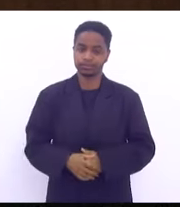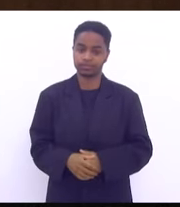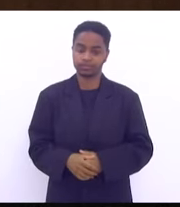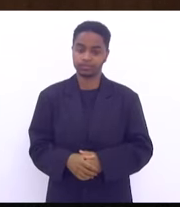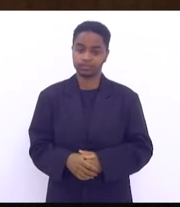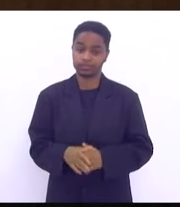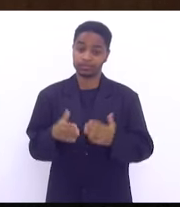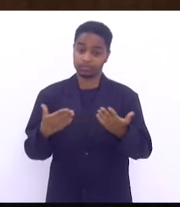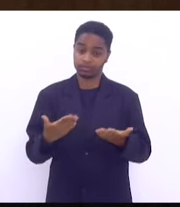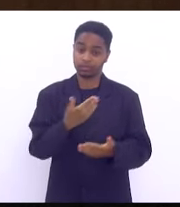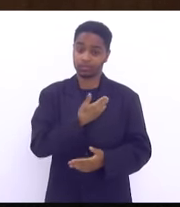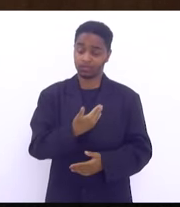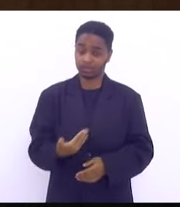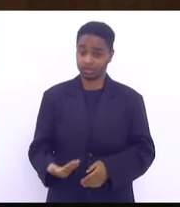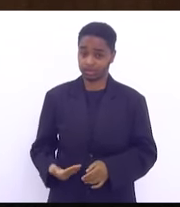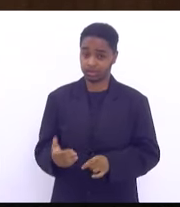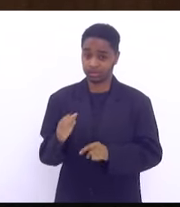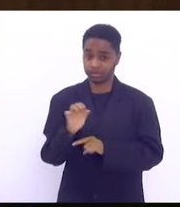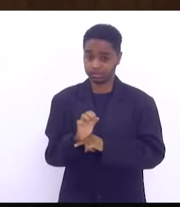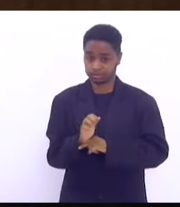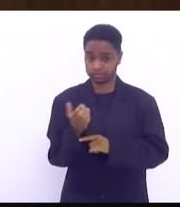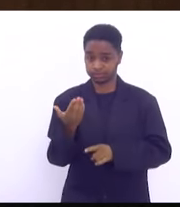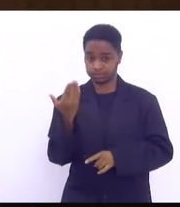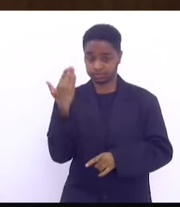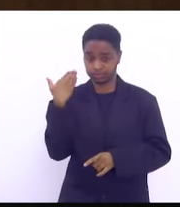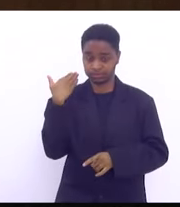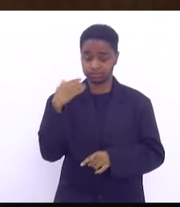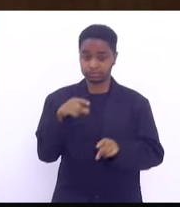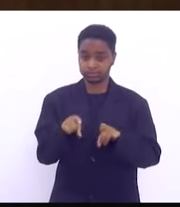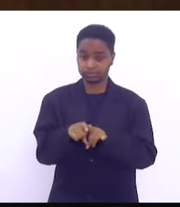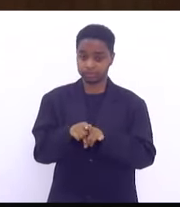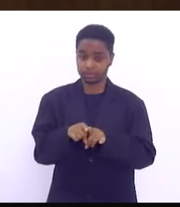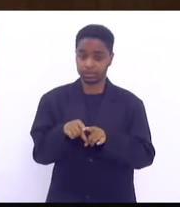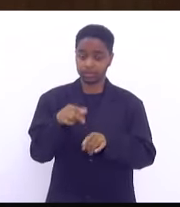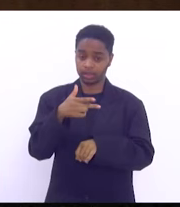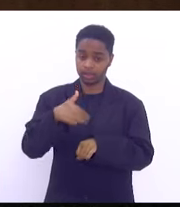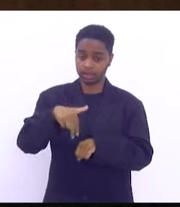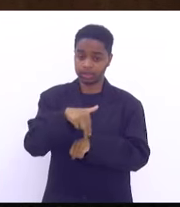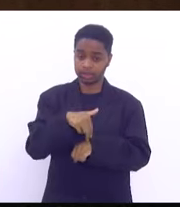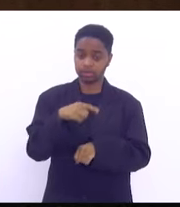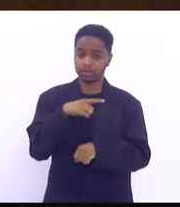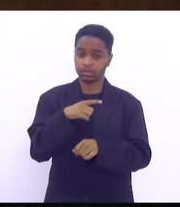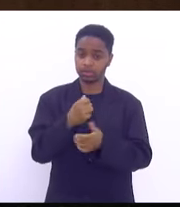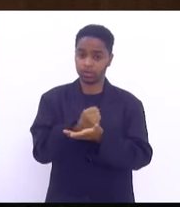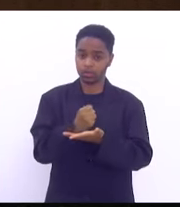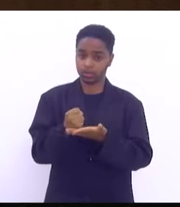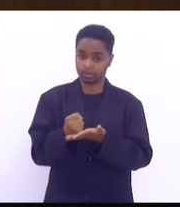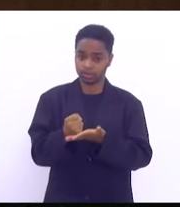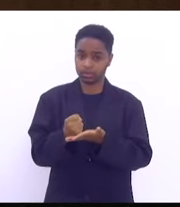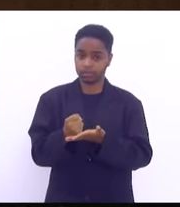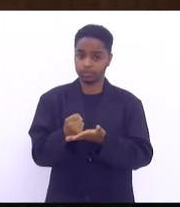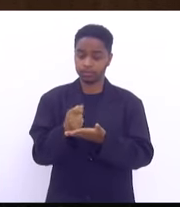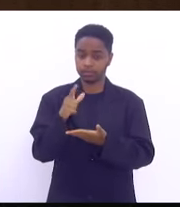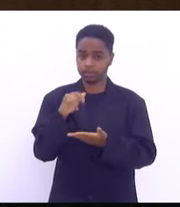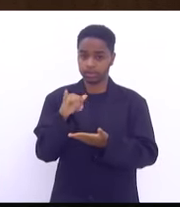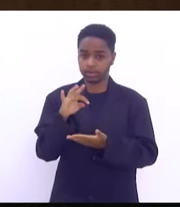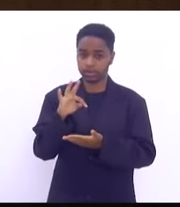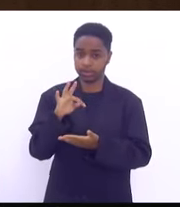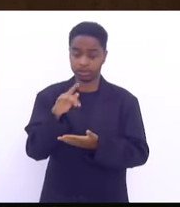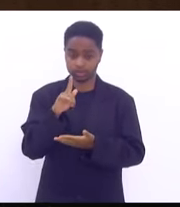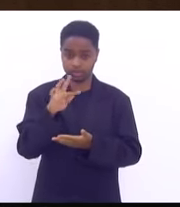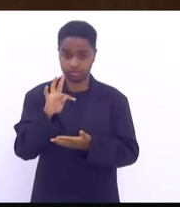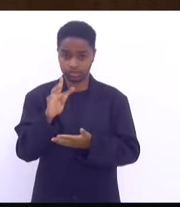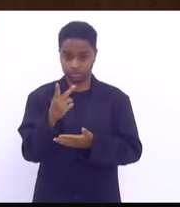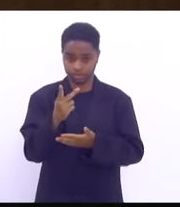do Estado, a rigor, e a União, que tem a concessão da Light, né, passou batido, como